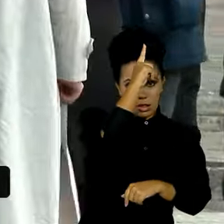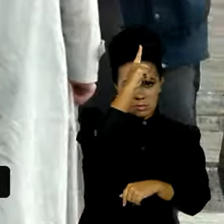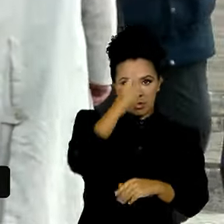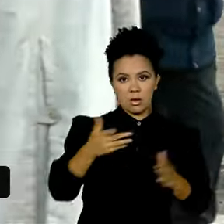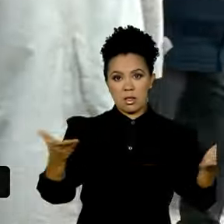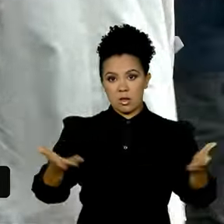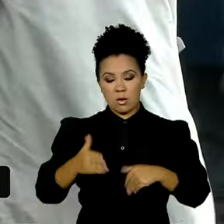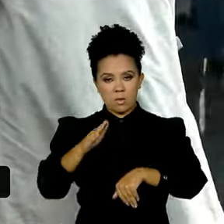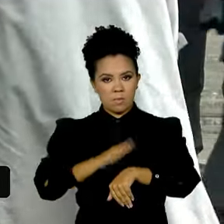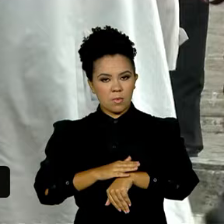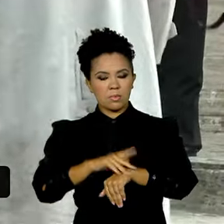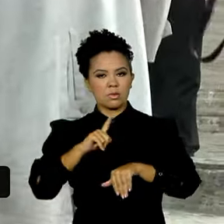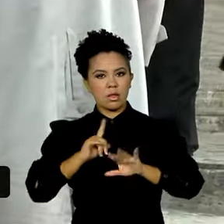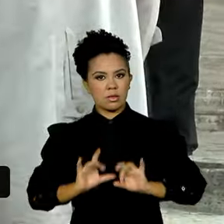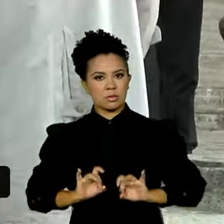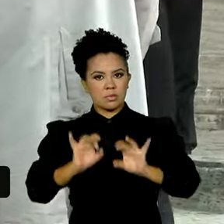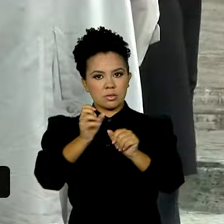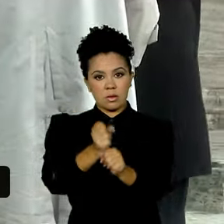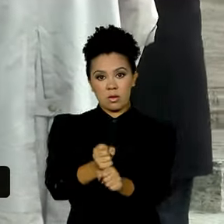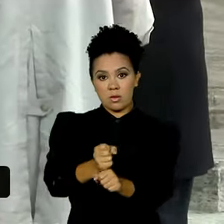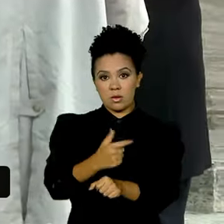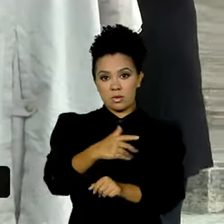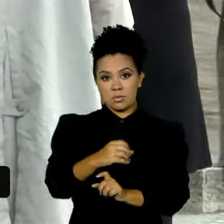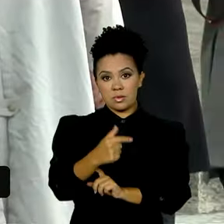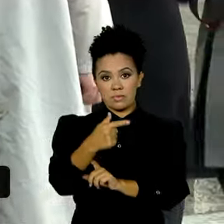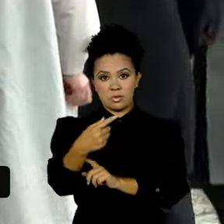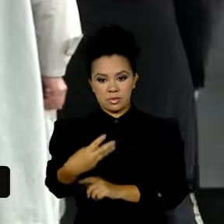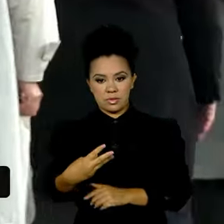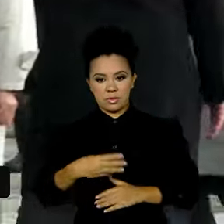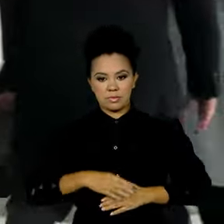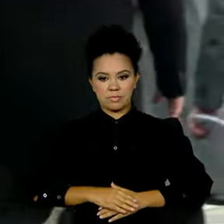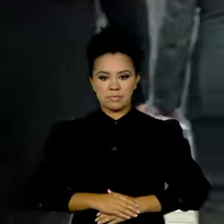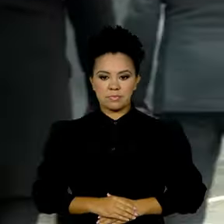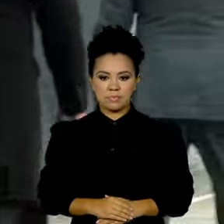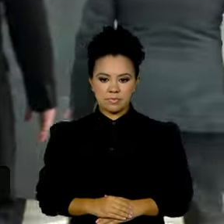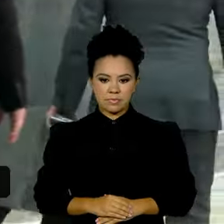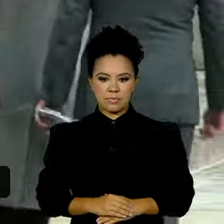um momento especial em 2023.